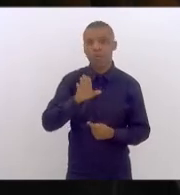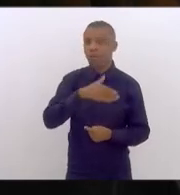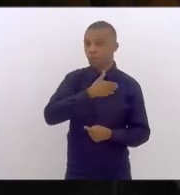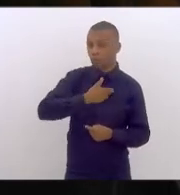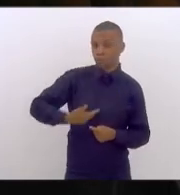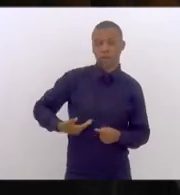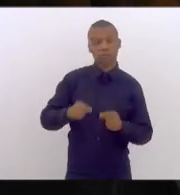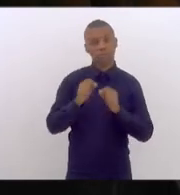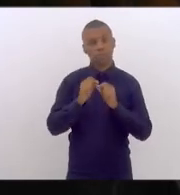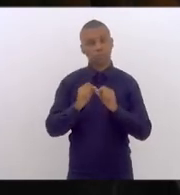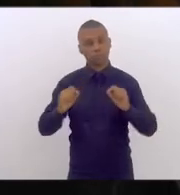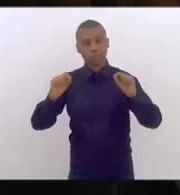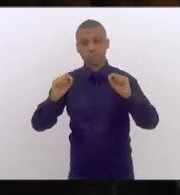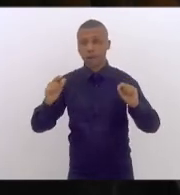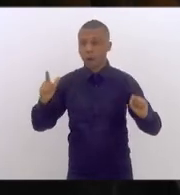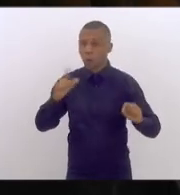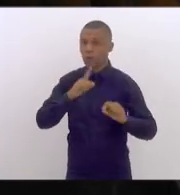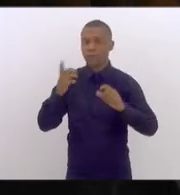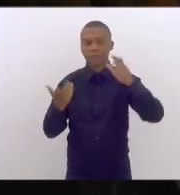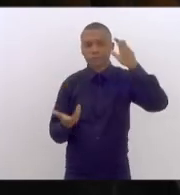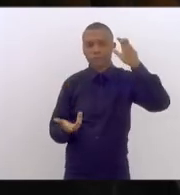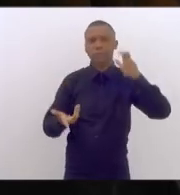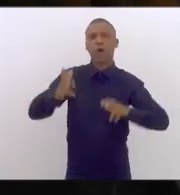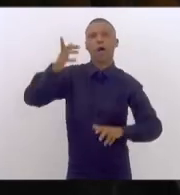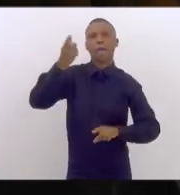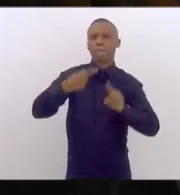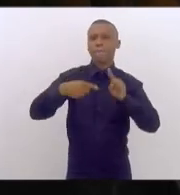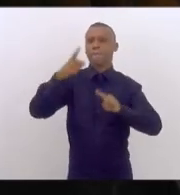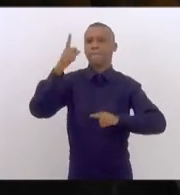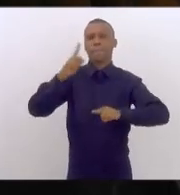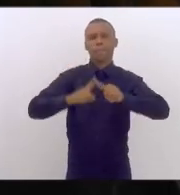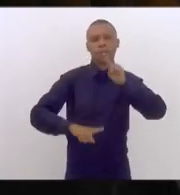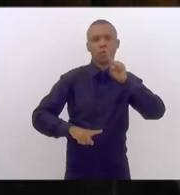sair da miséria e da Fome precisa